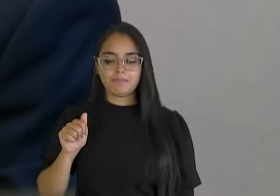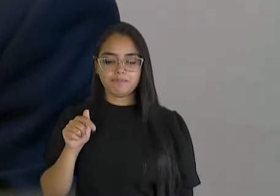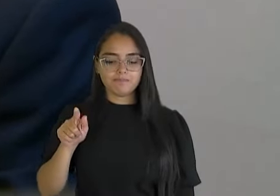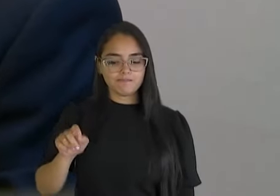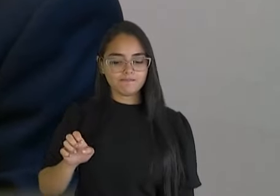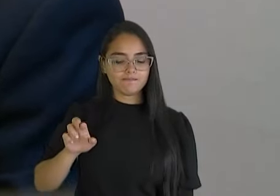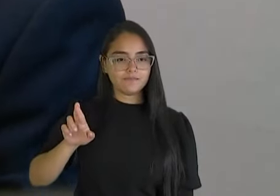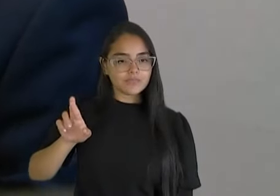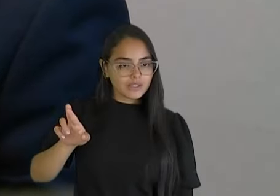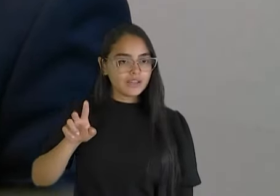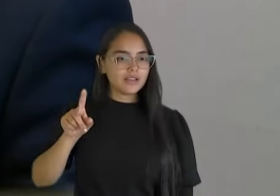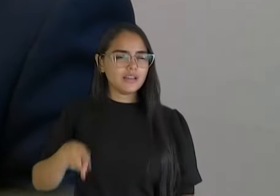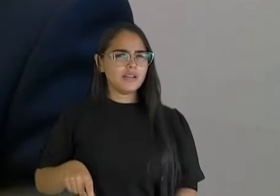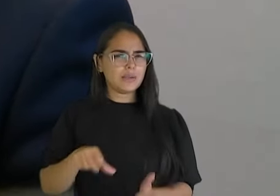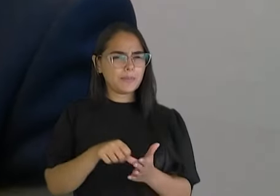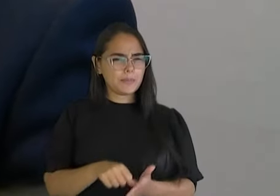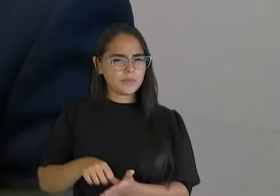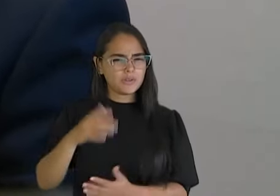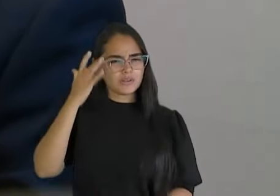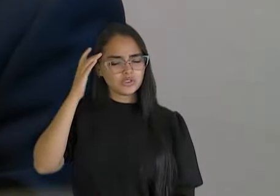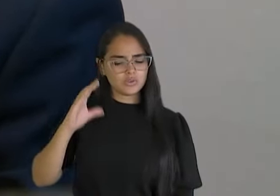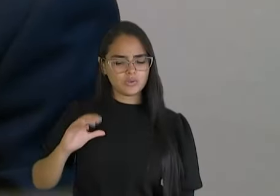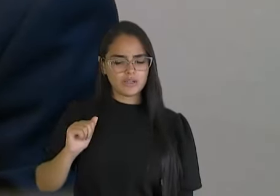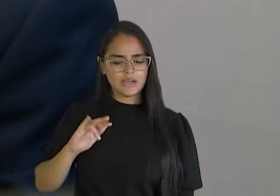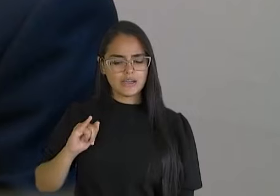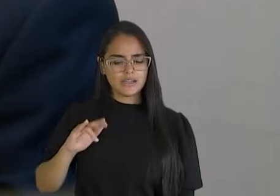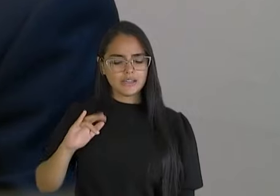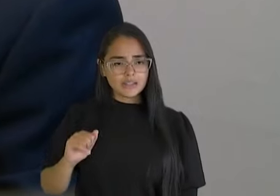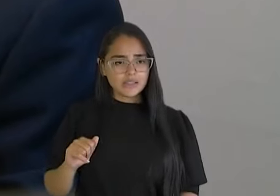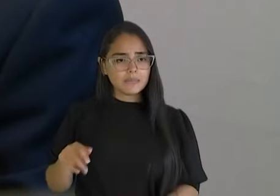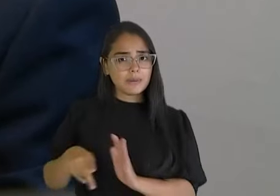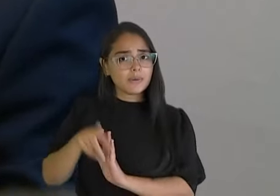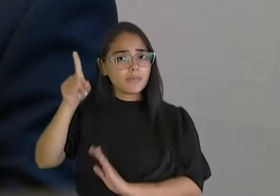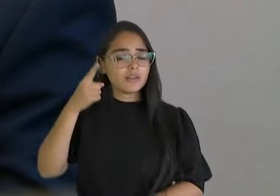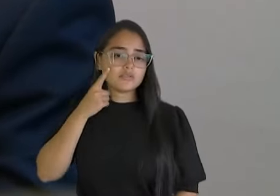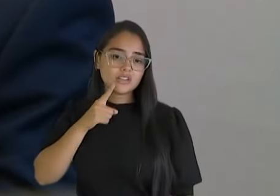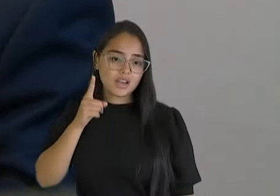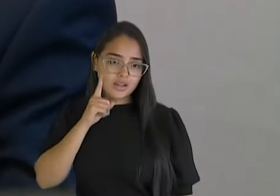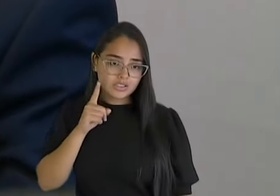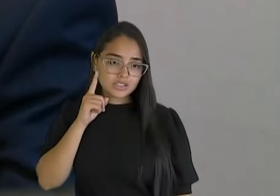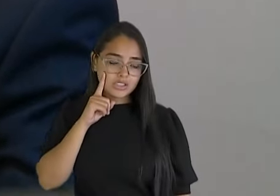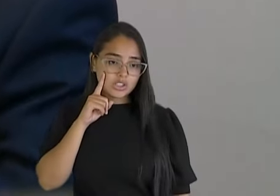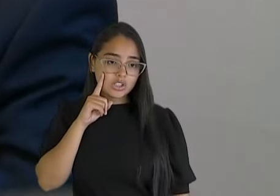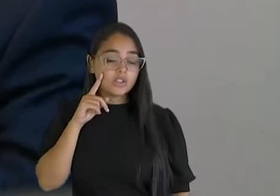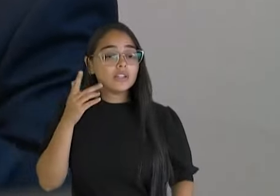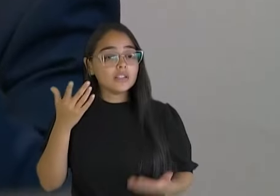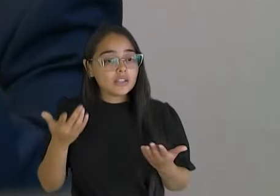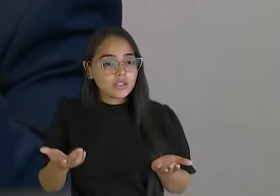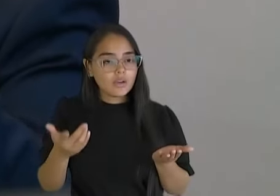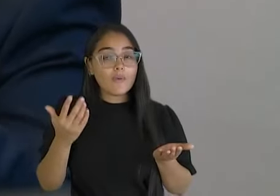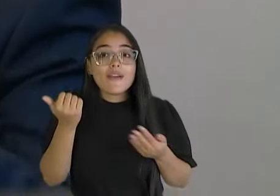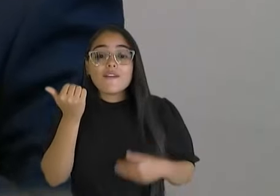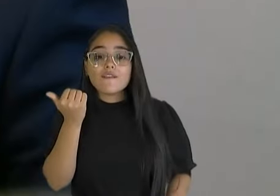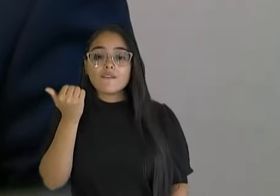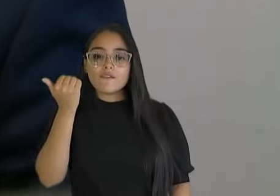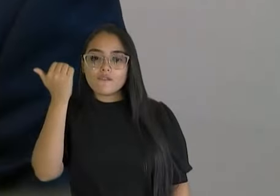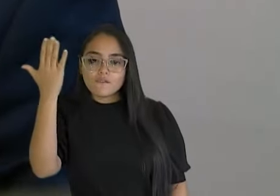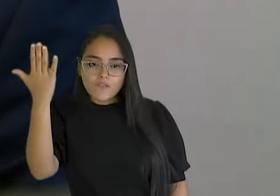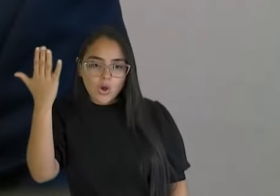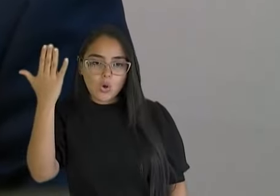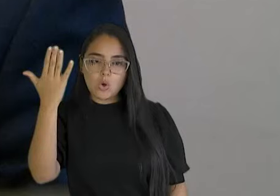é sediada, salvo engano, no Caribe e tem o domínio nos Estados Unidos, ou seja, em locais fora, alheios,